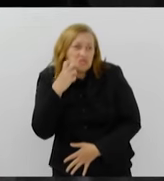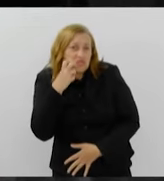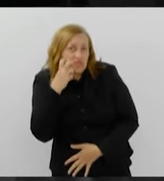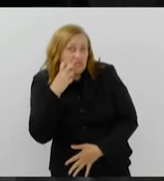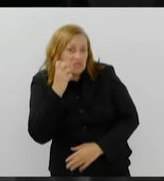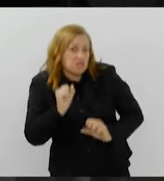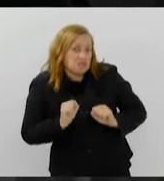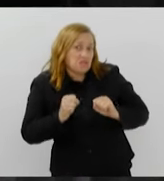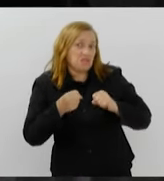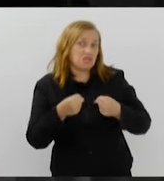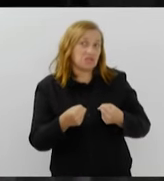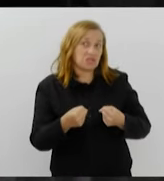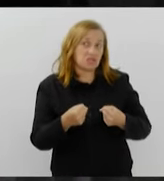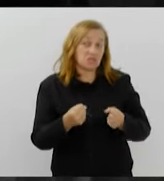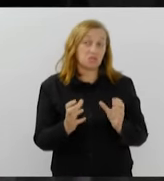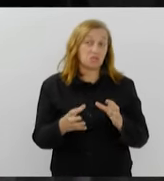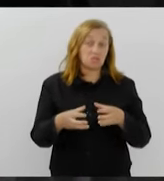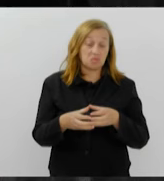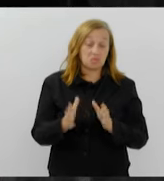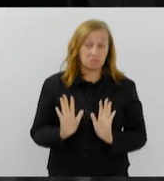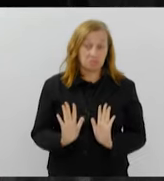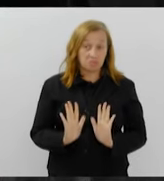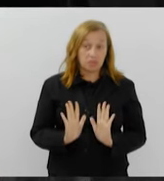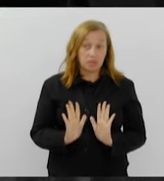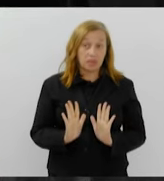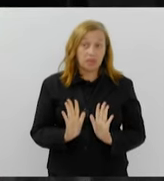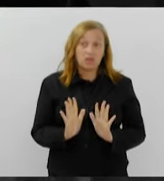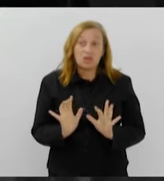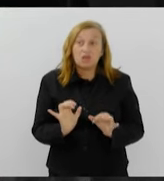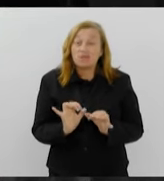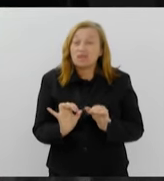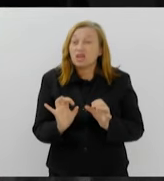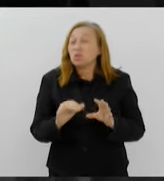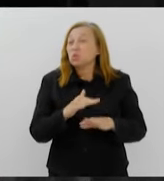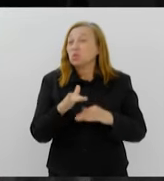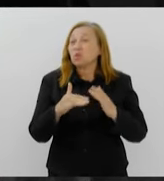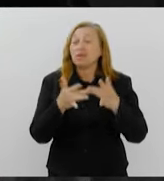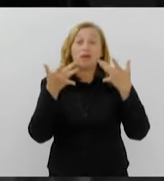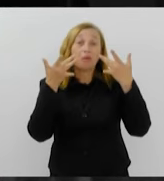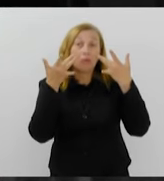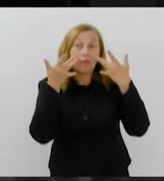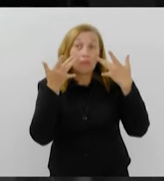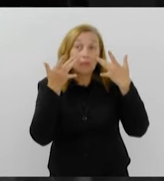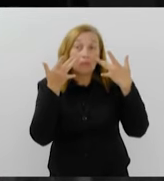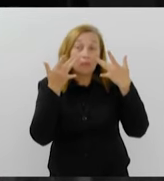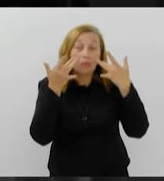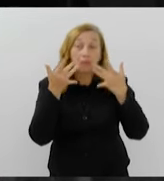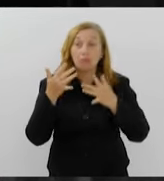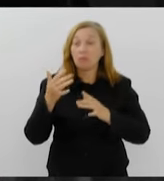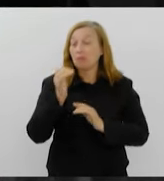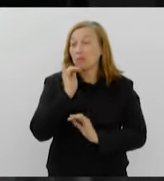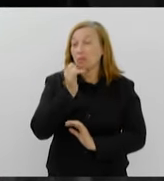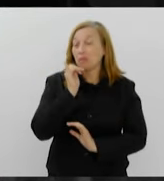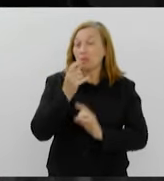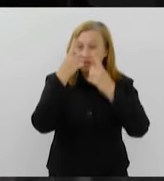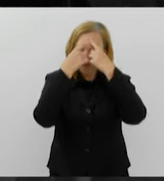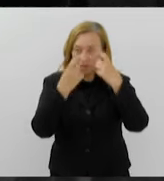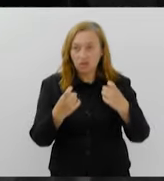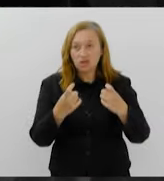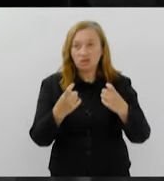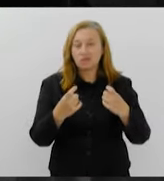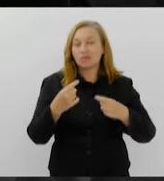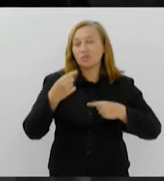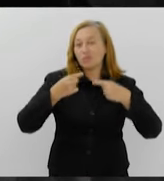defender o seu grupo fizeram todo um cenário querendo impor uma narrativa de violência política que eu